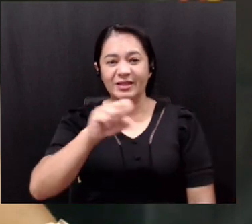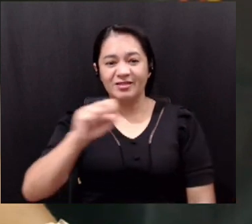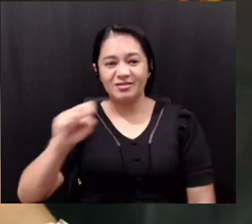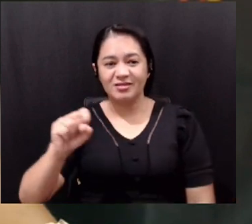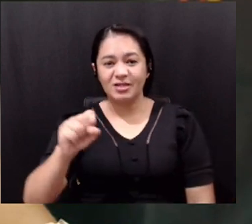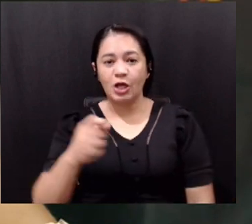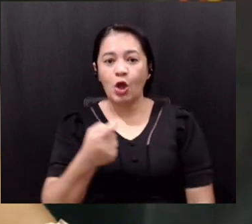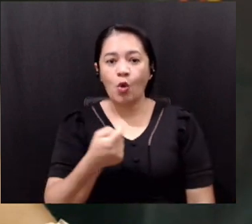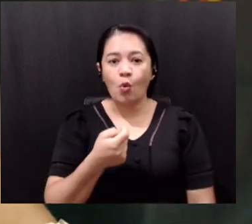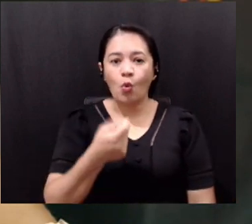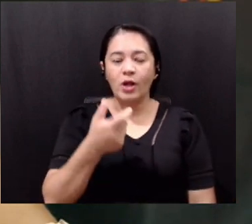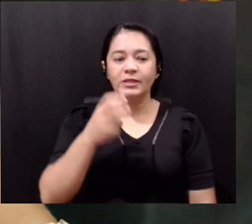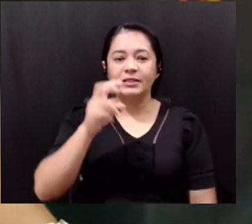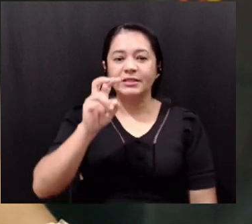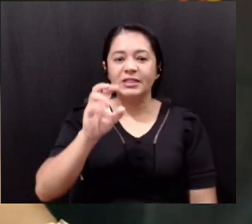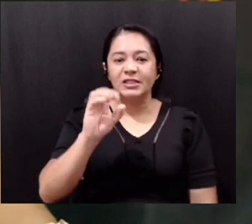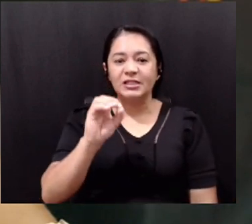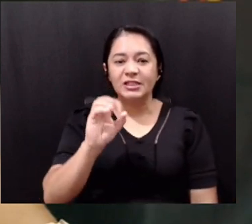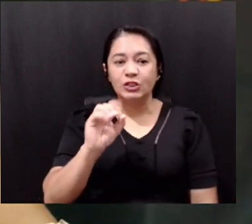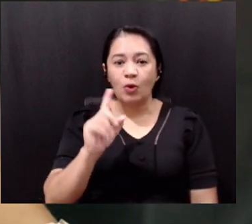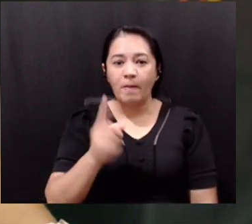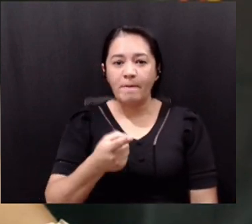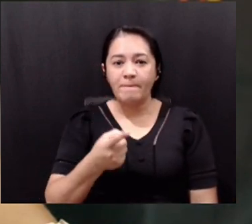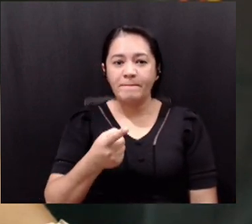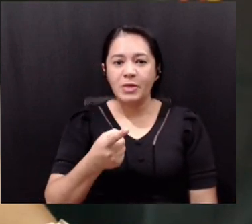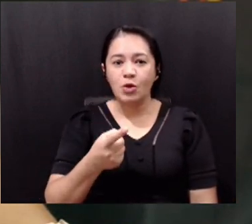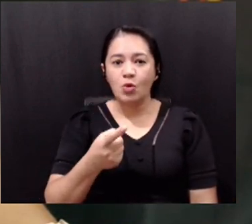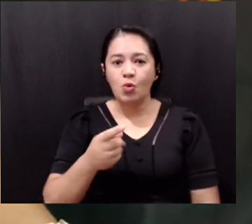mil afastamentos, né?